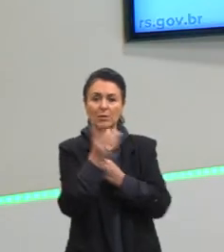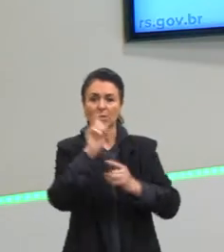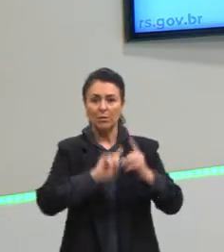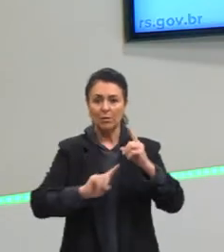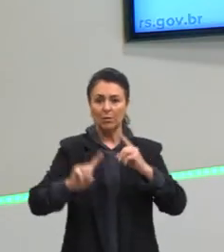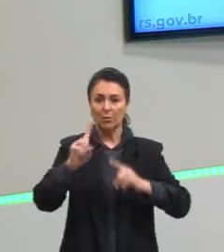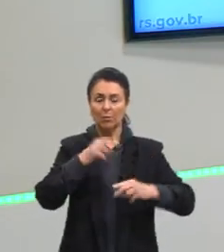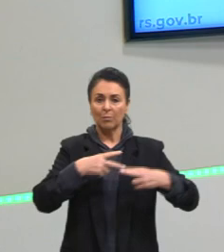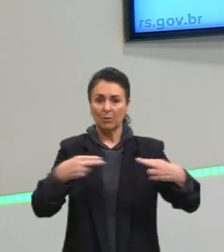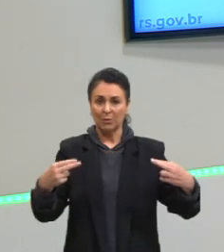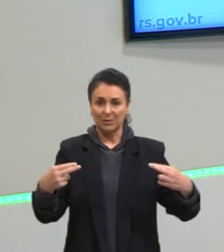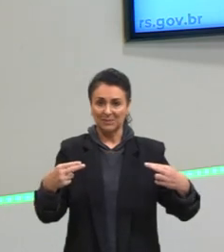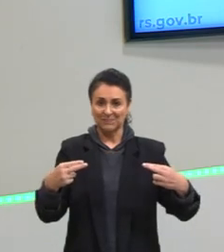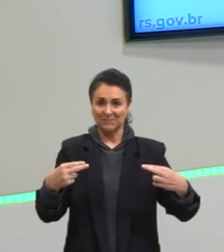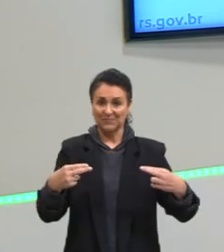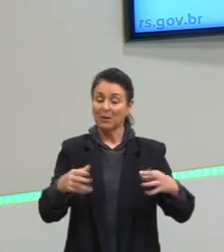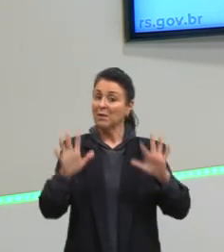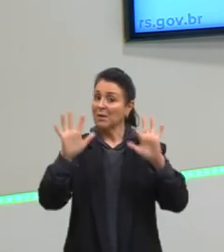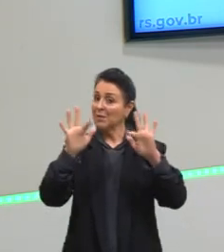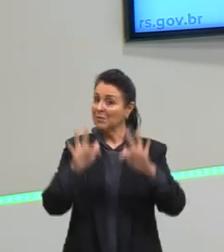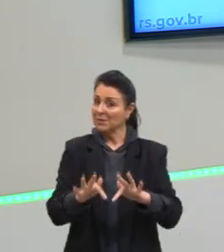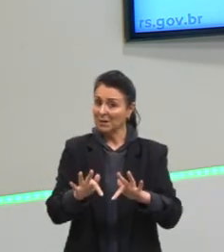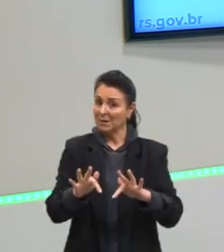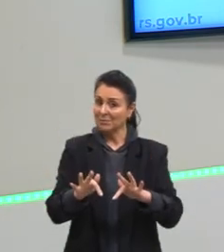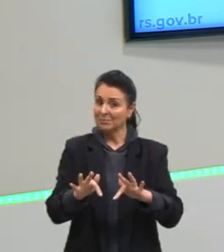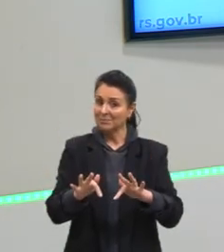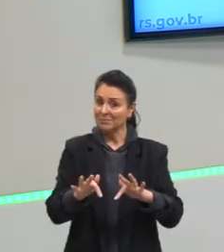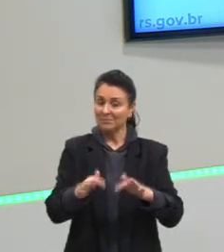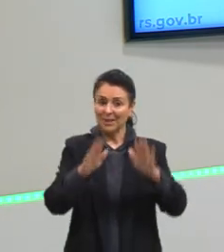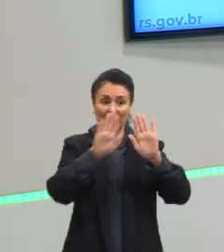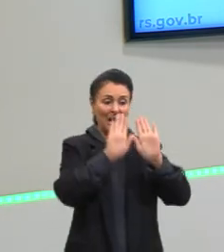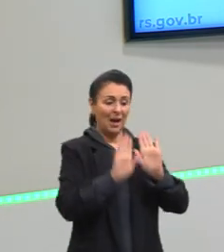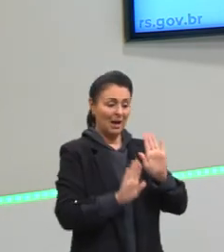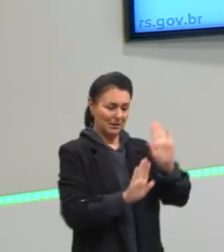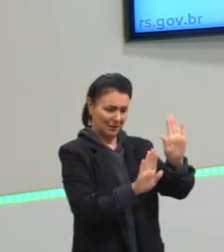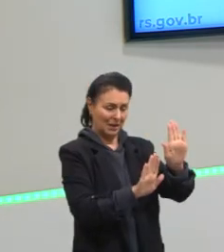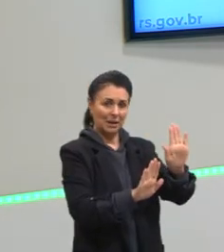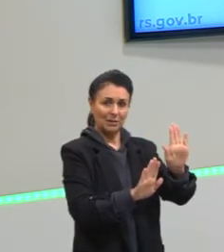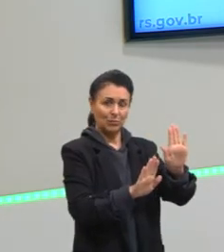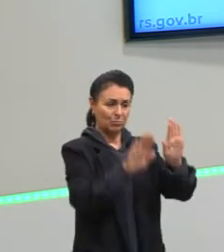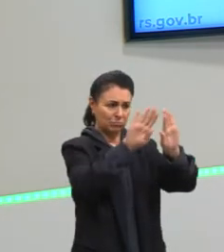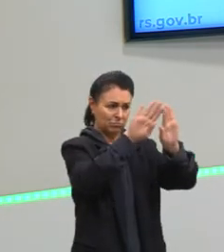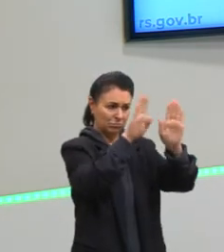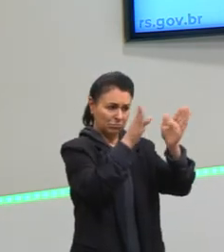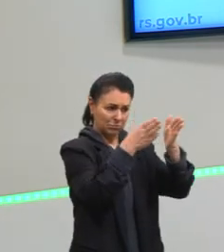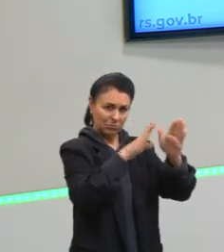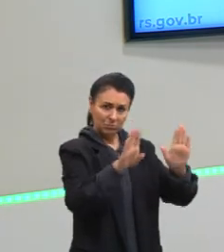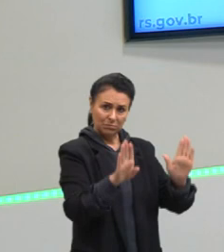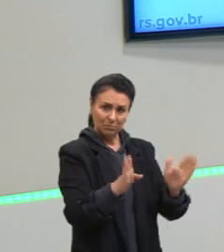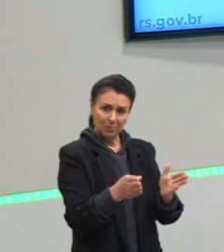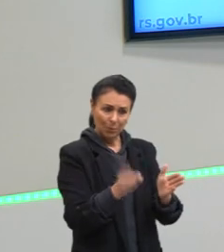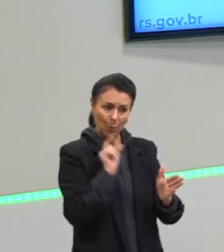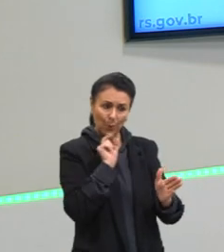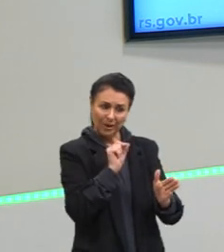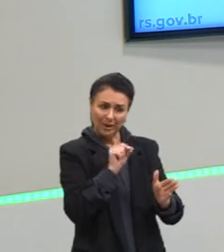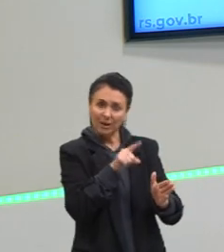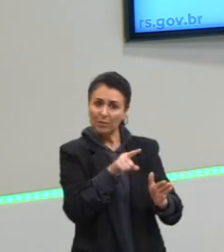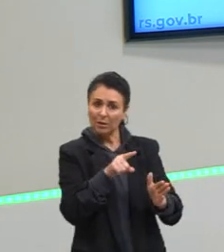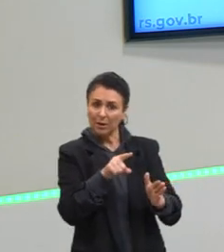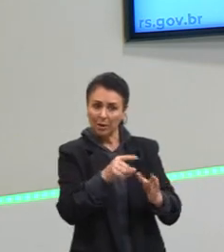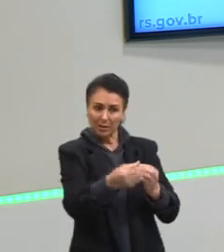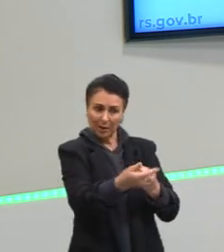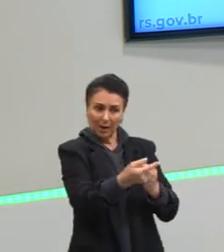exprimir ao Então essa é a causa final além da estátua a aquilo que está Tô quer transmitir com a sua forma